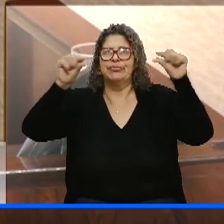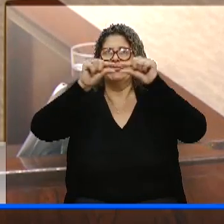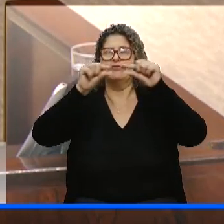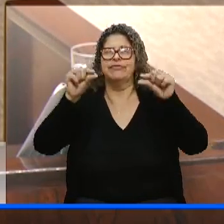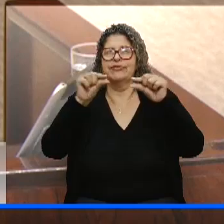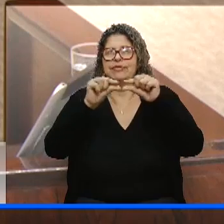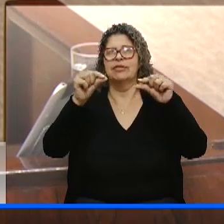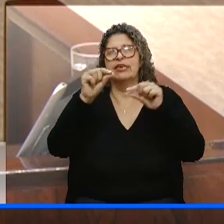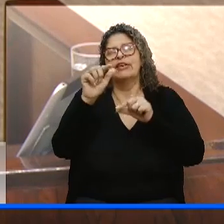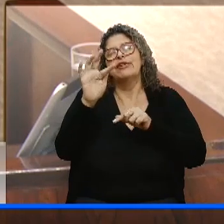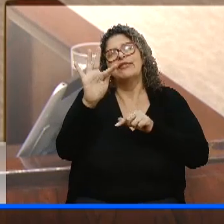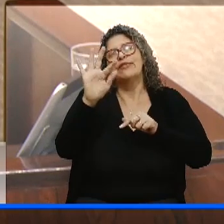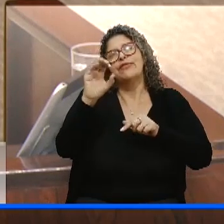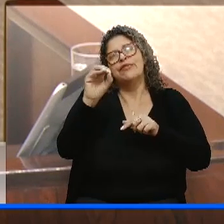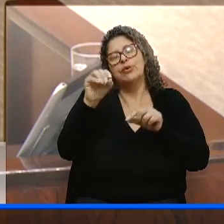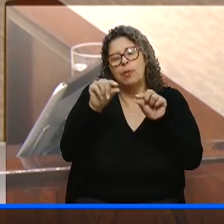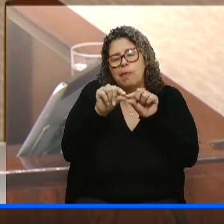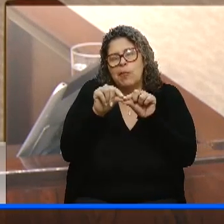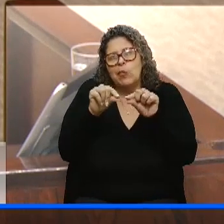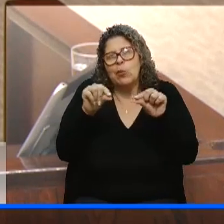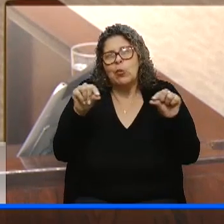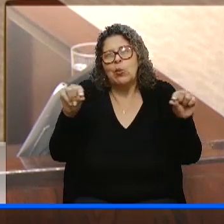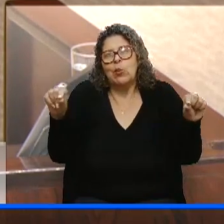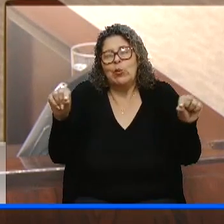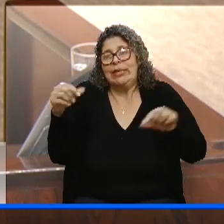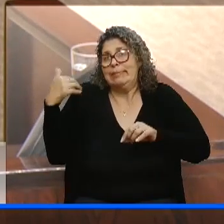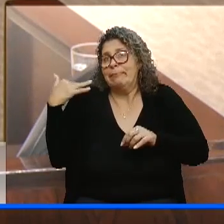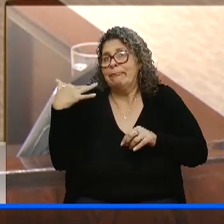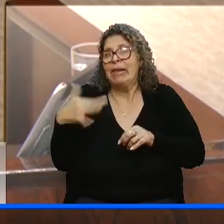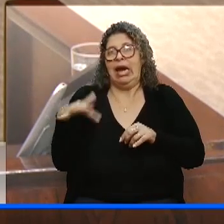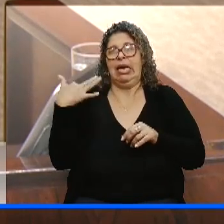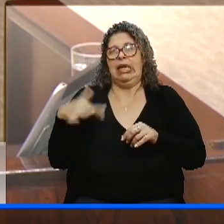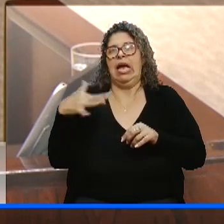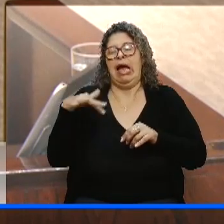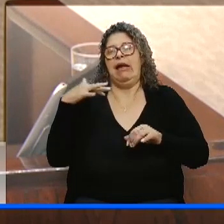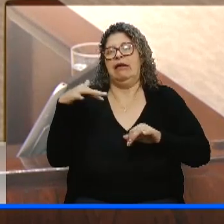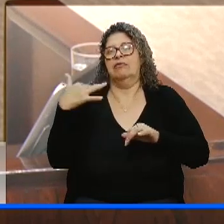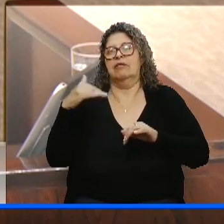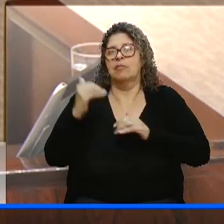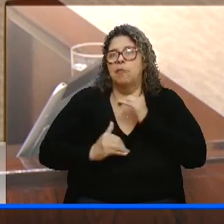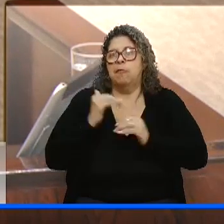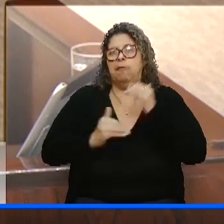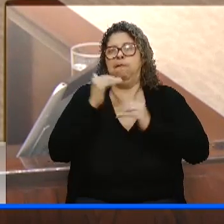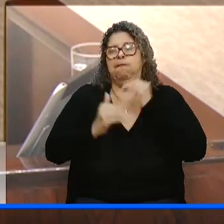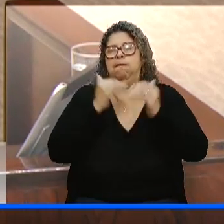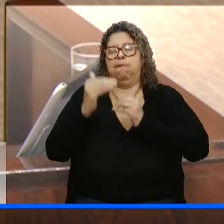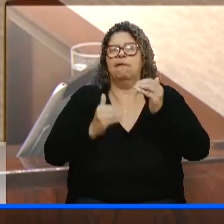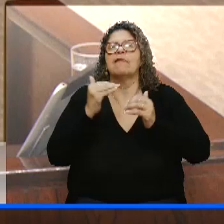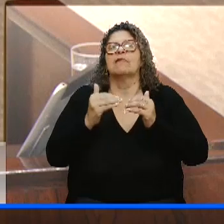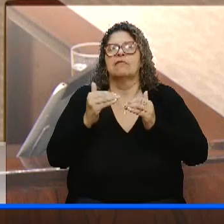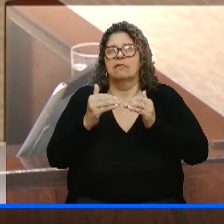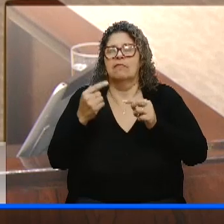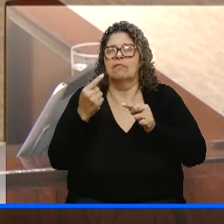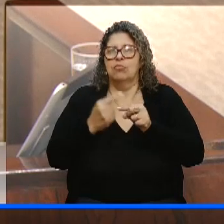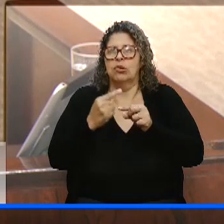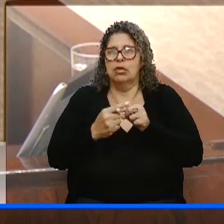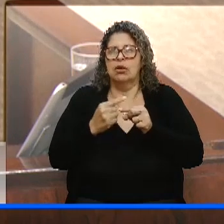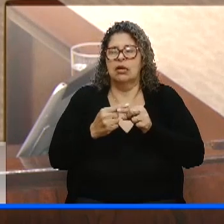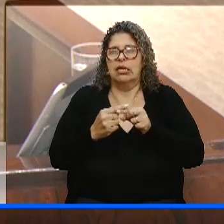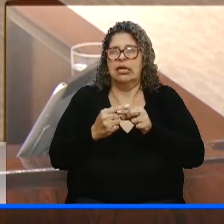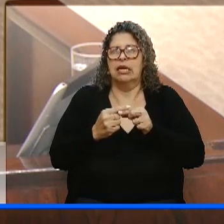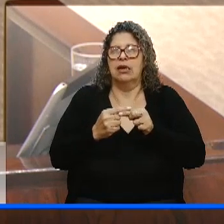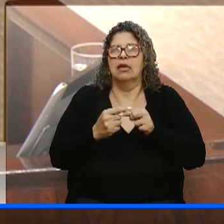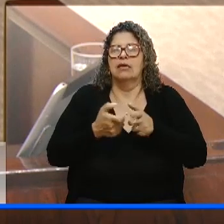nós vamos ter um aumento do custo dessa produção sendo que num caso extremo